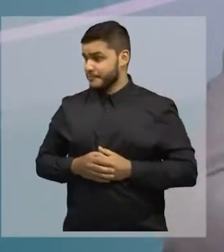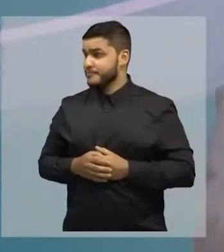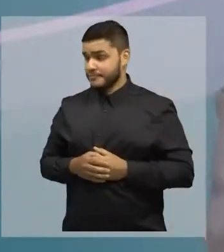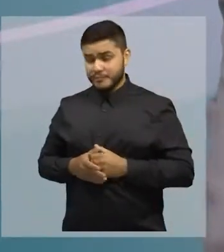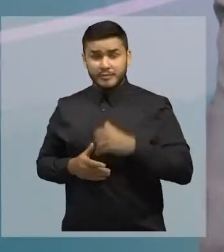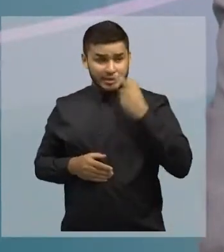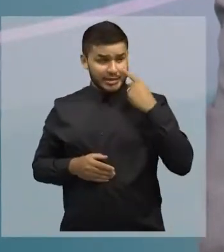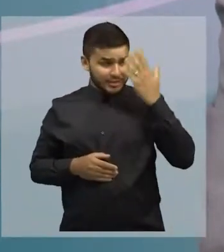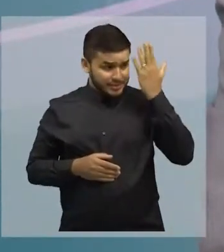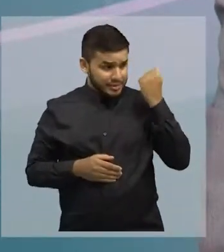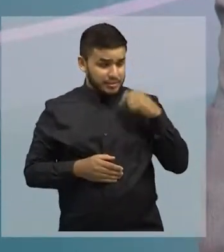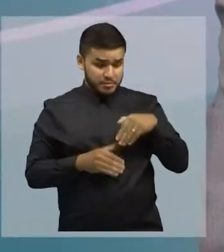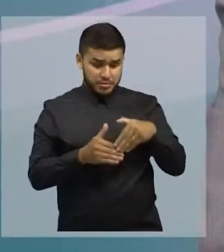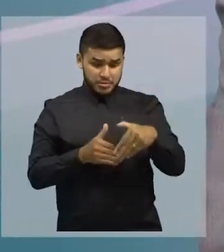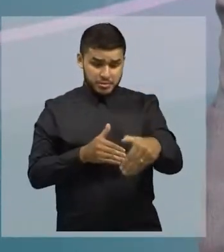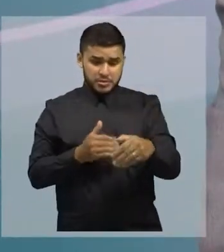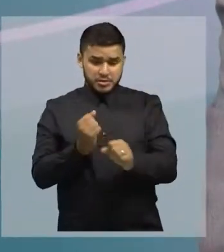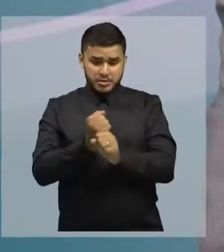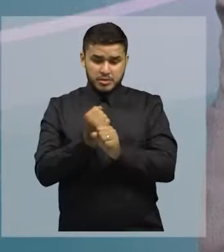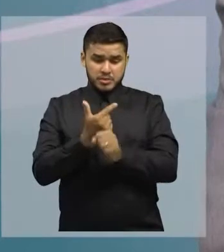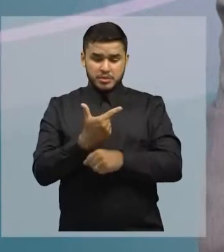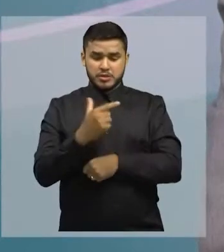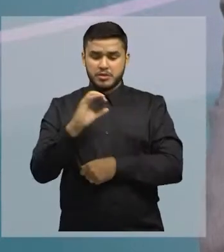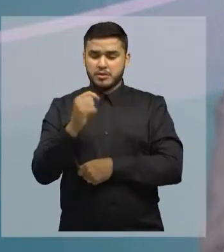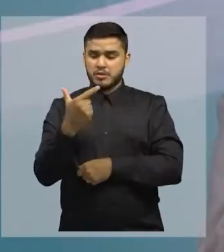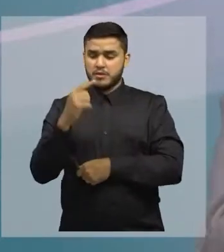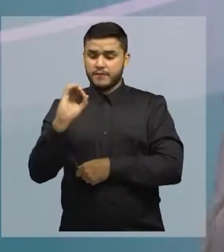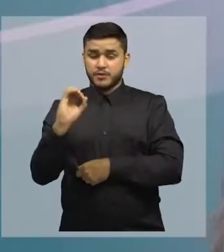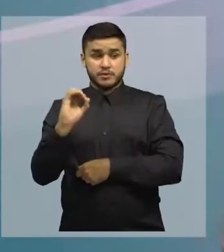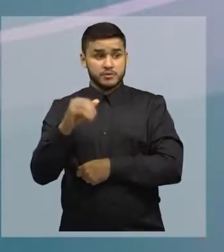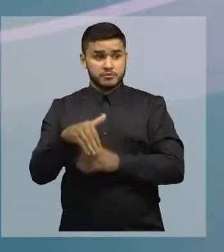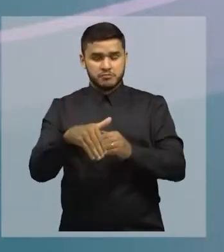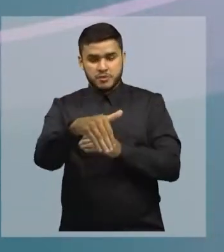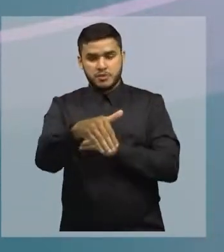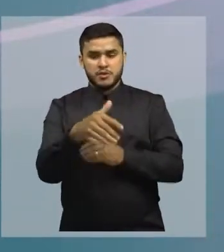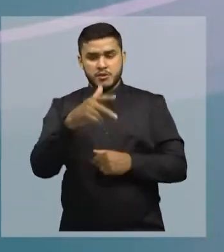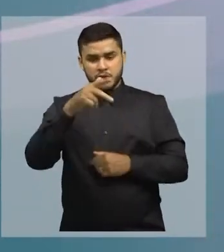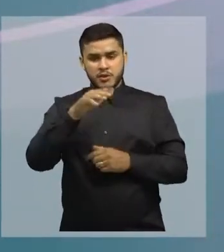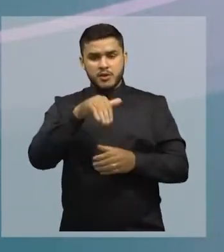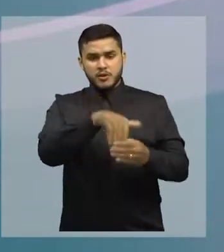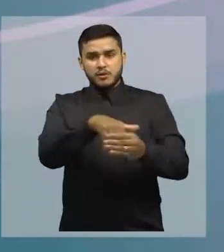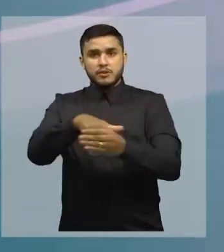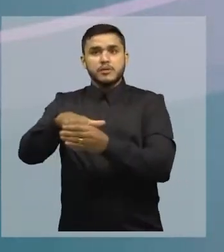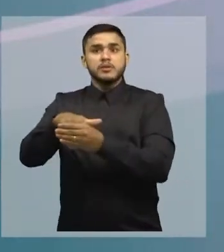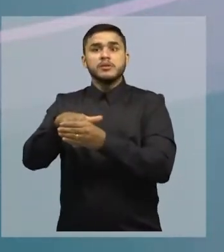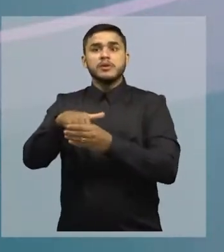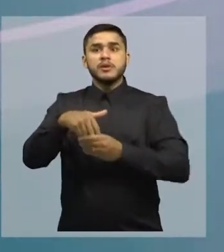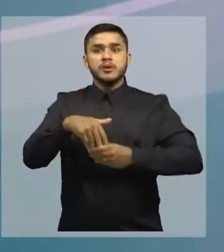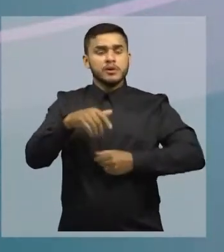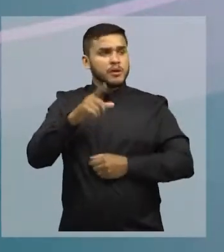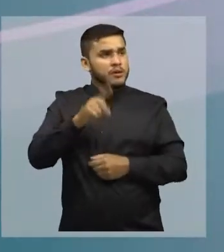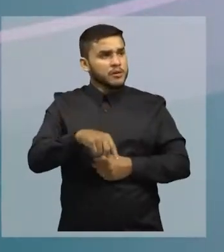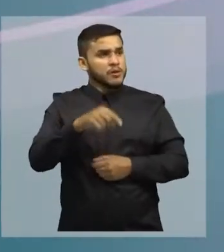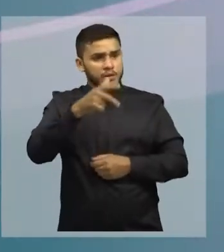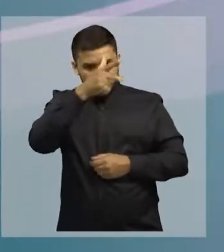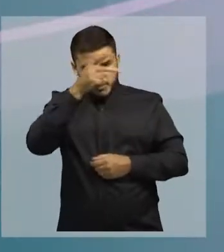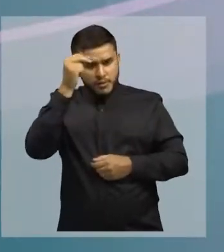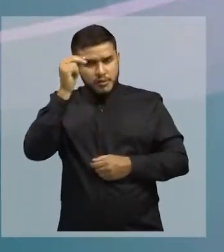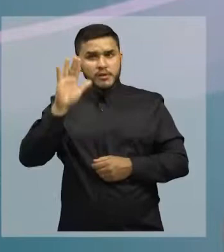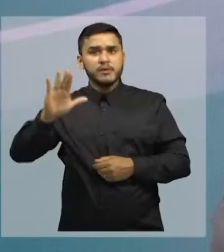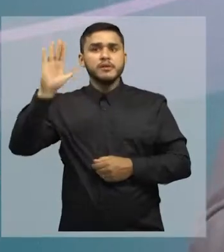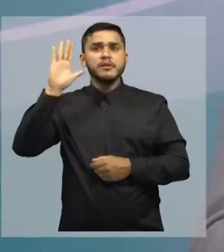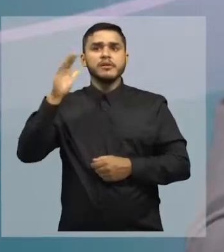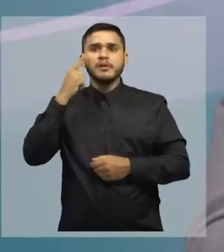numa eventual eleição presidencial é que o preço da carne moída dobrou. Eu compro carne moída lá para